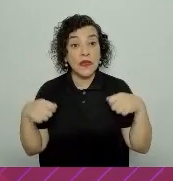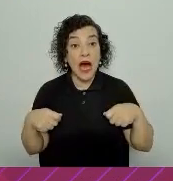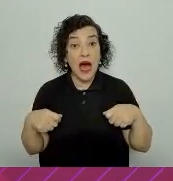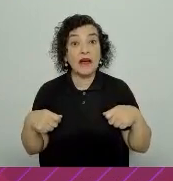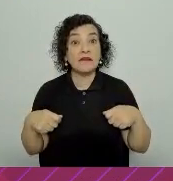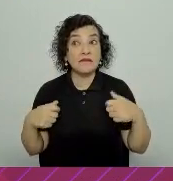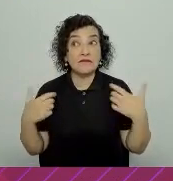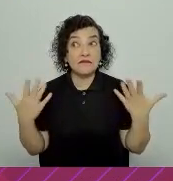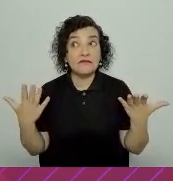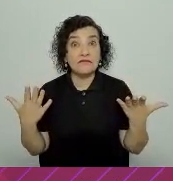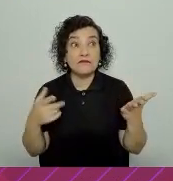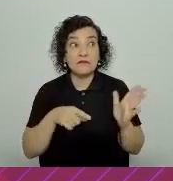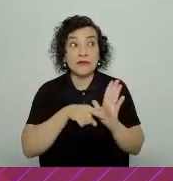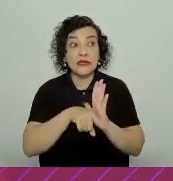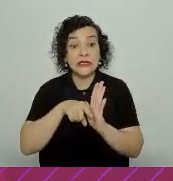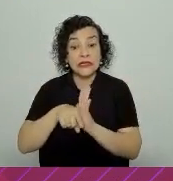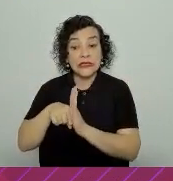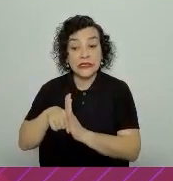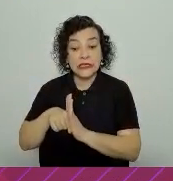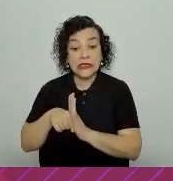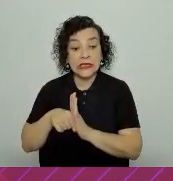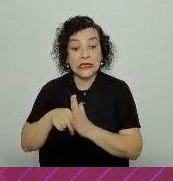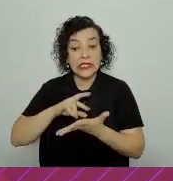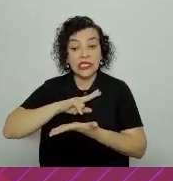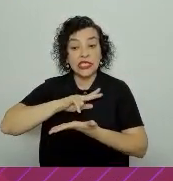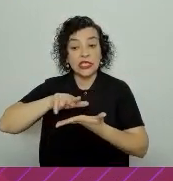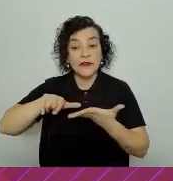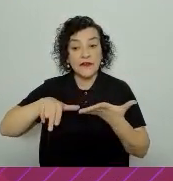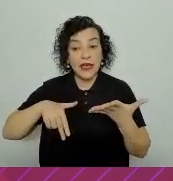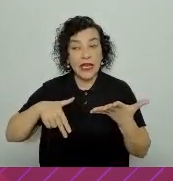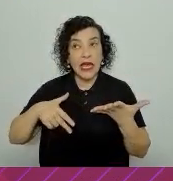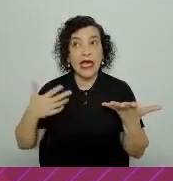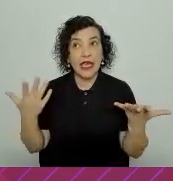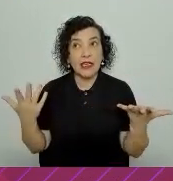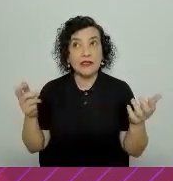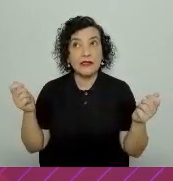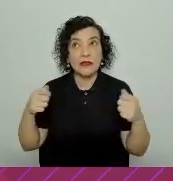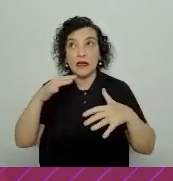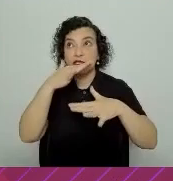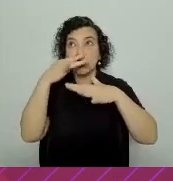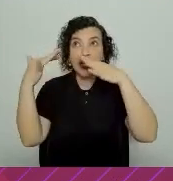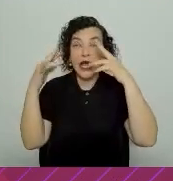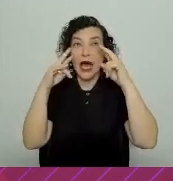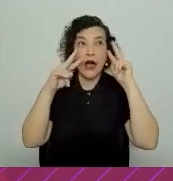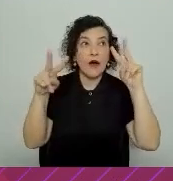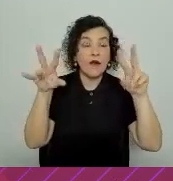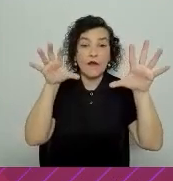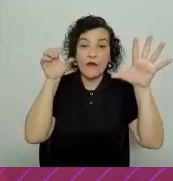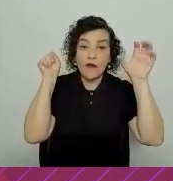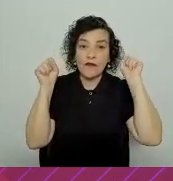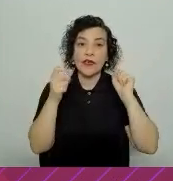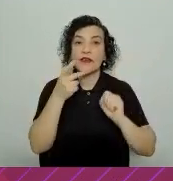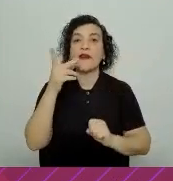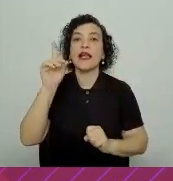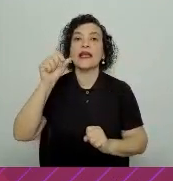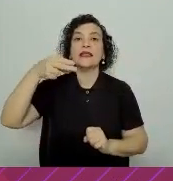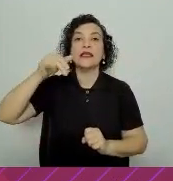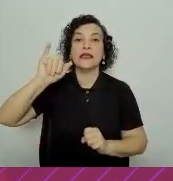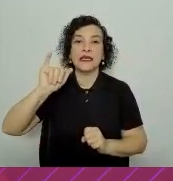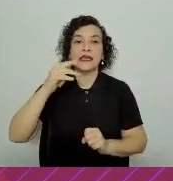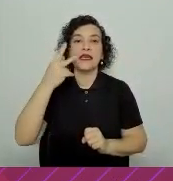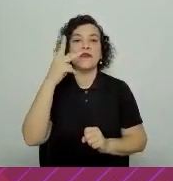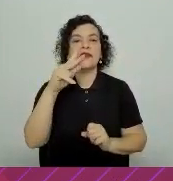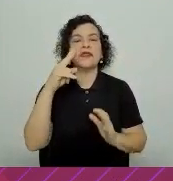explorar outros sentidos para a inclusão fala Dani Flávio de tudo que você